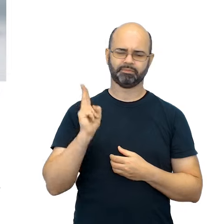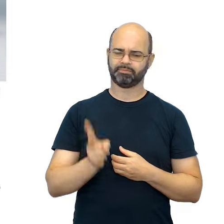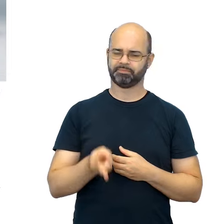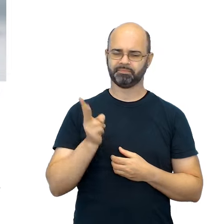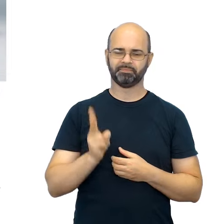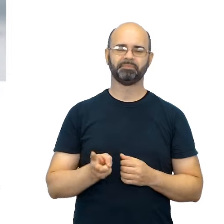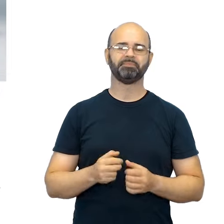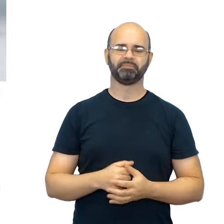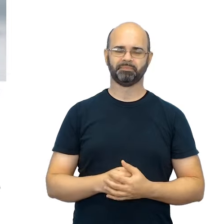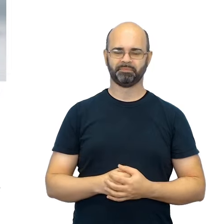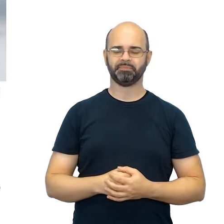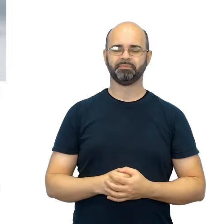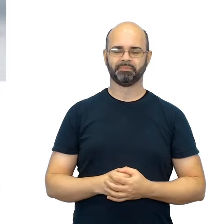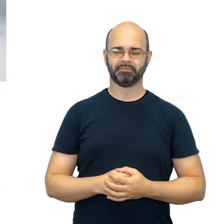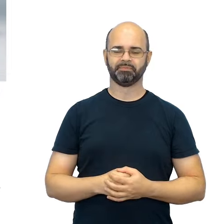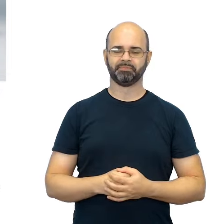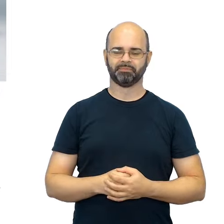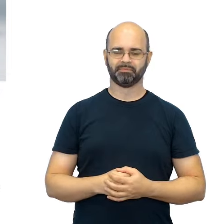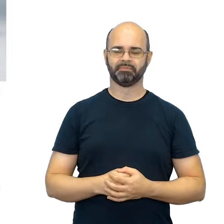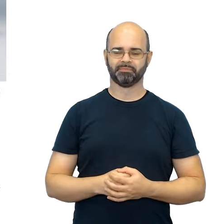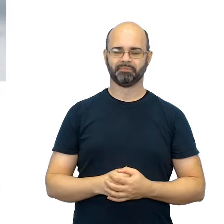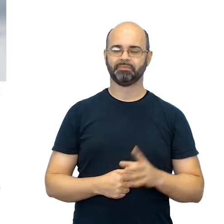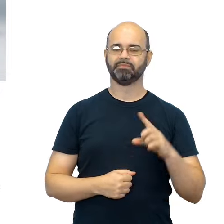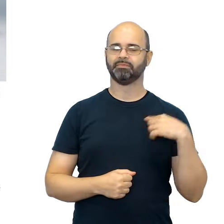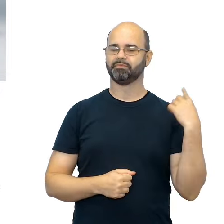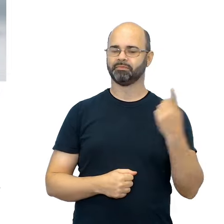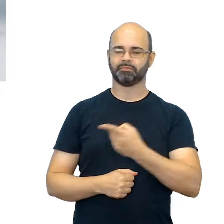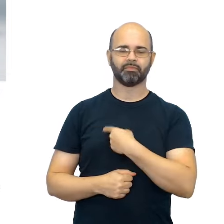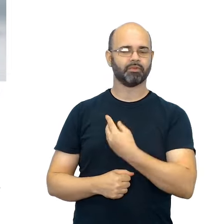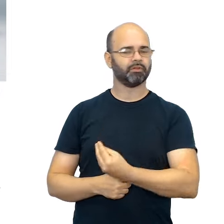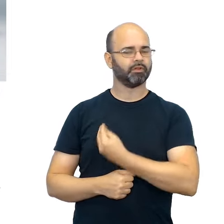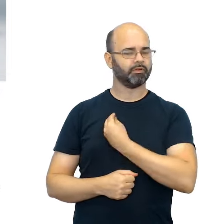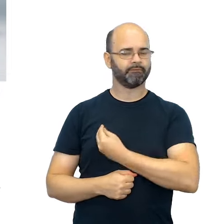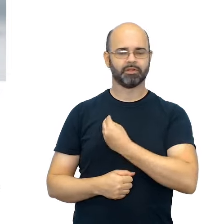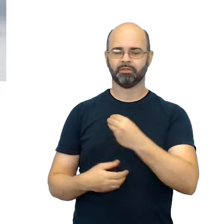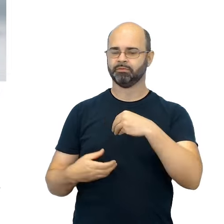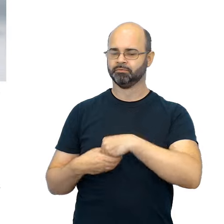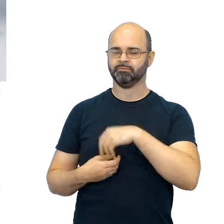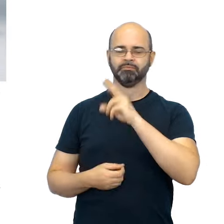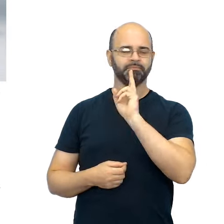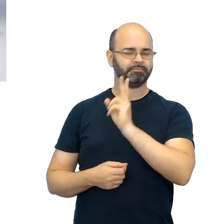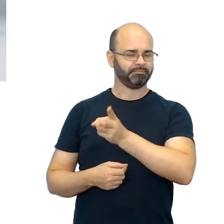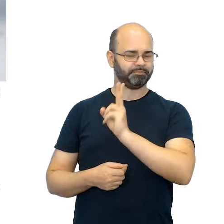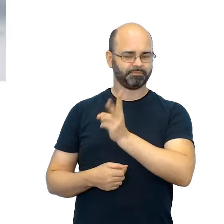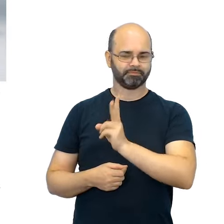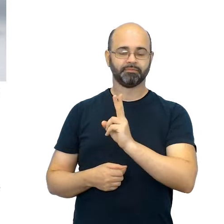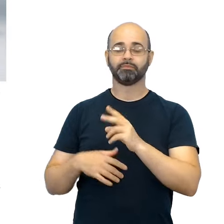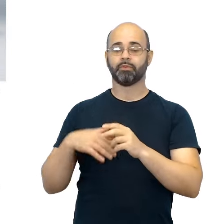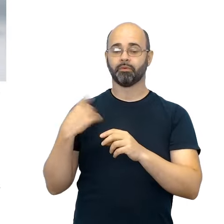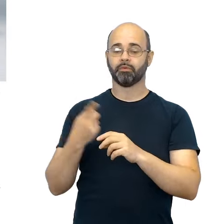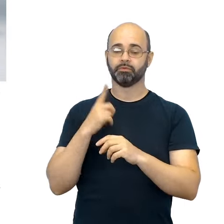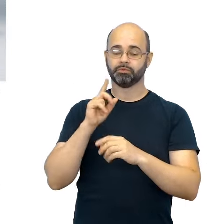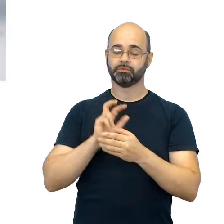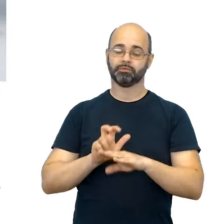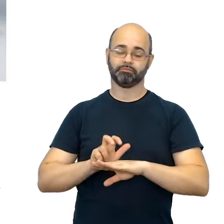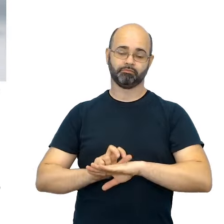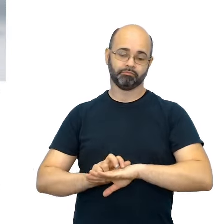estão na vida da gente, né? Desde a hora em que nós levantamos, se